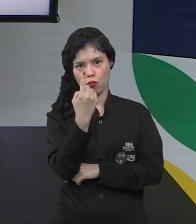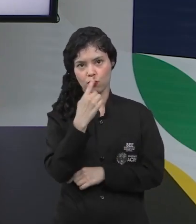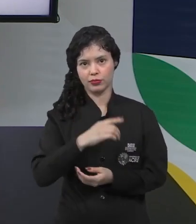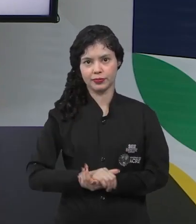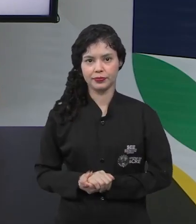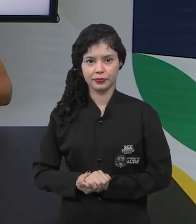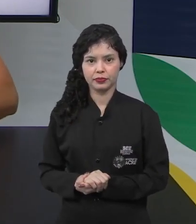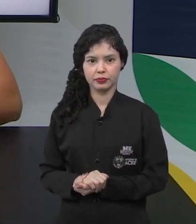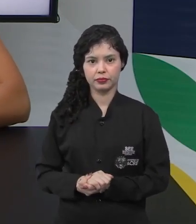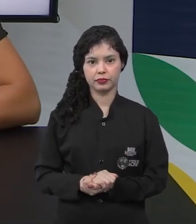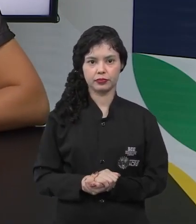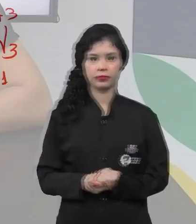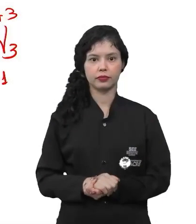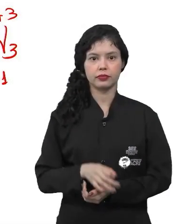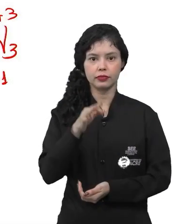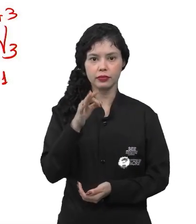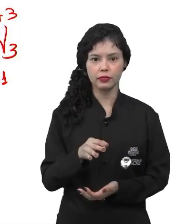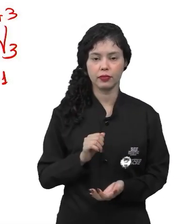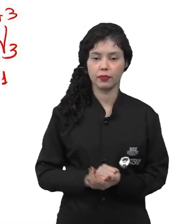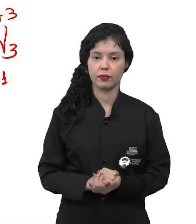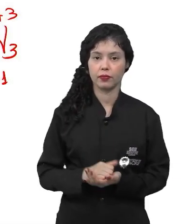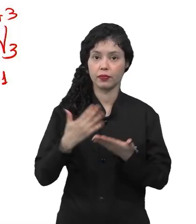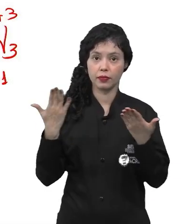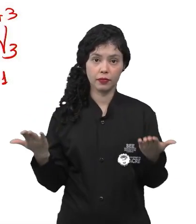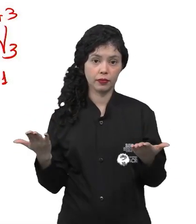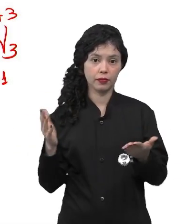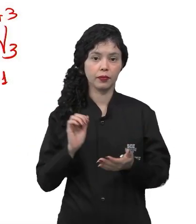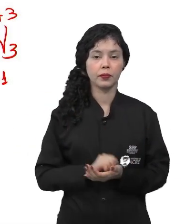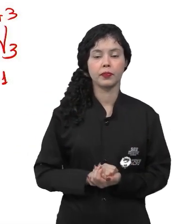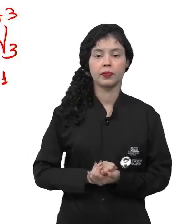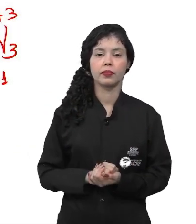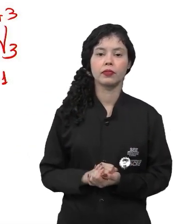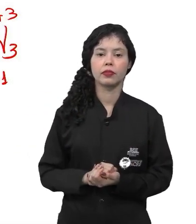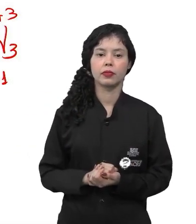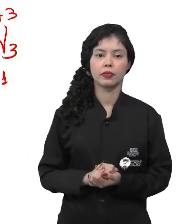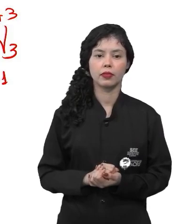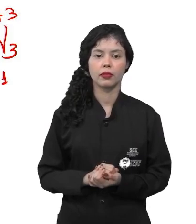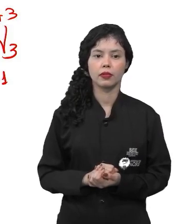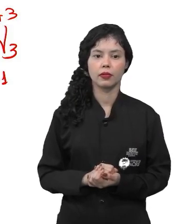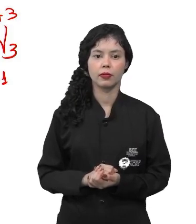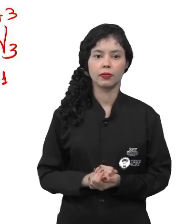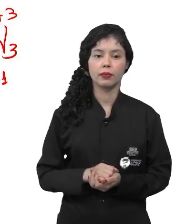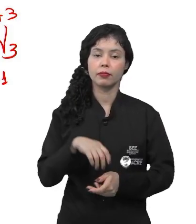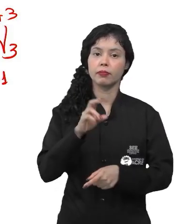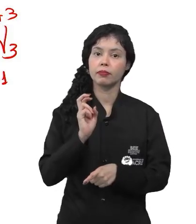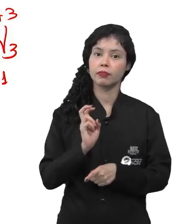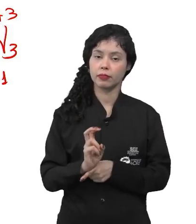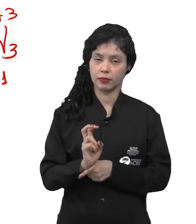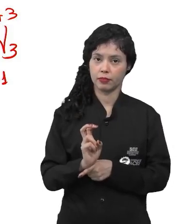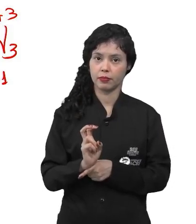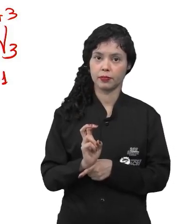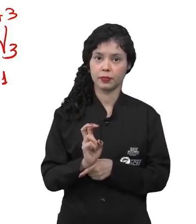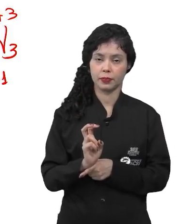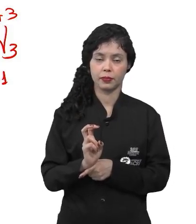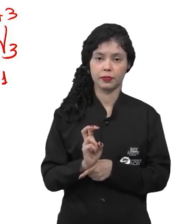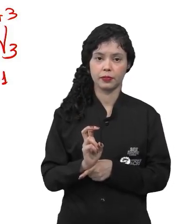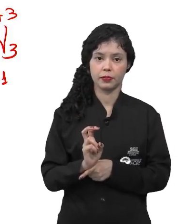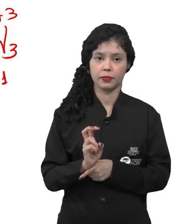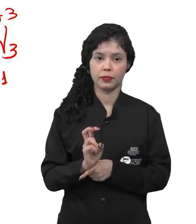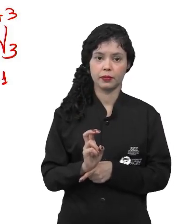única resposta correta. Então, ficamos aqui agora com a etapa